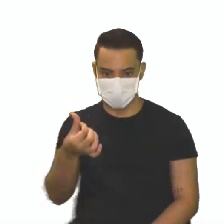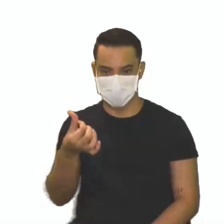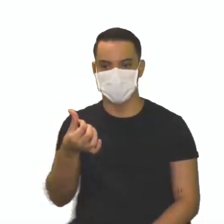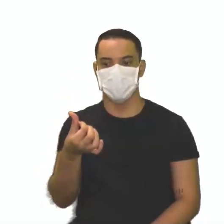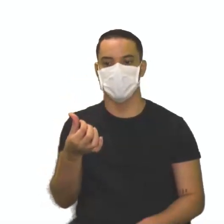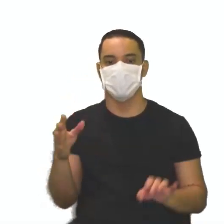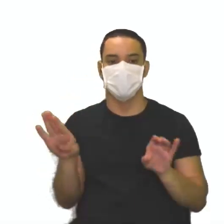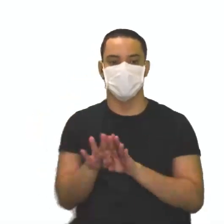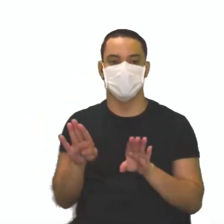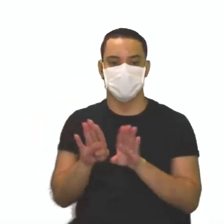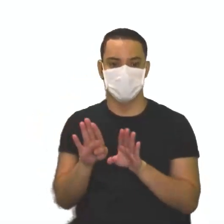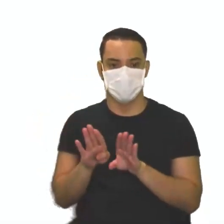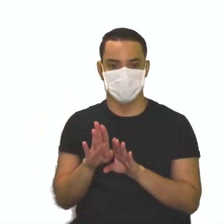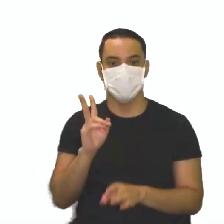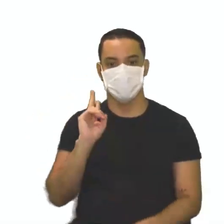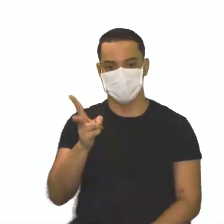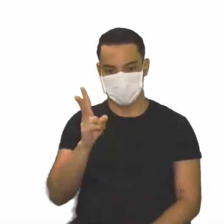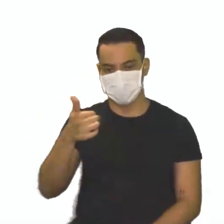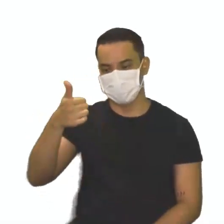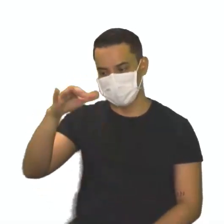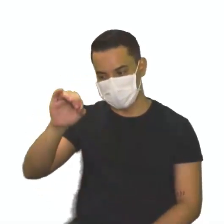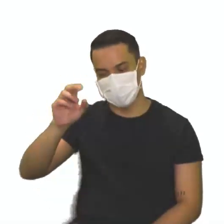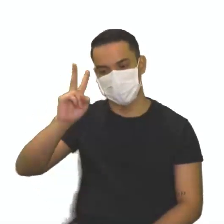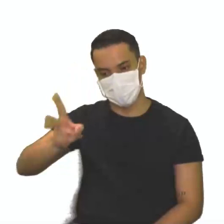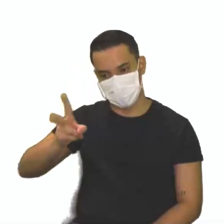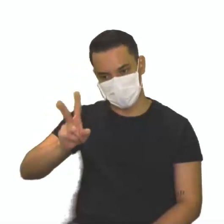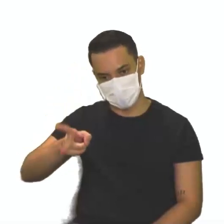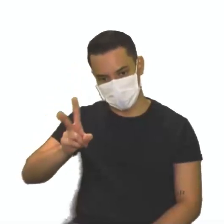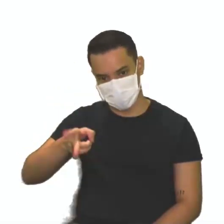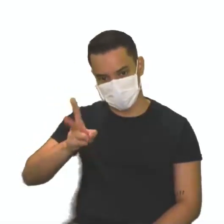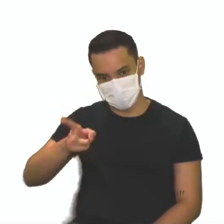1,6, conserva-se a base de 10